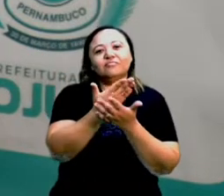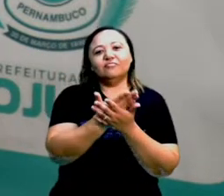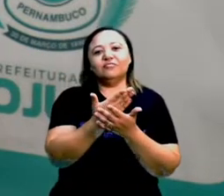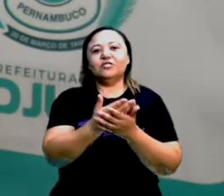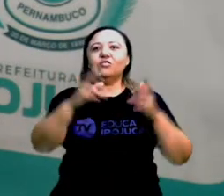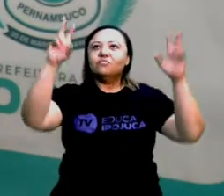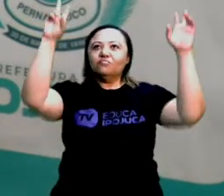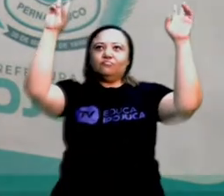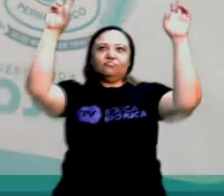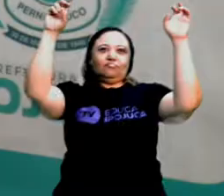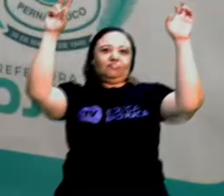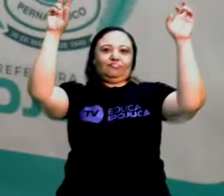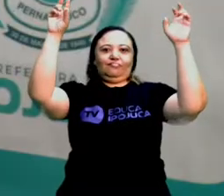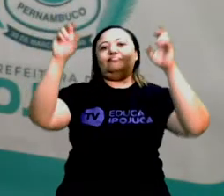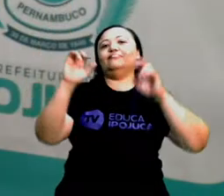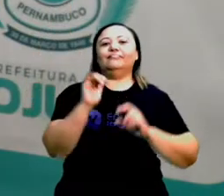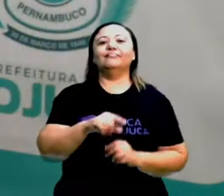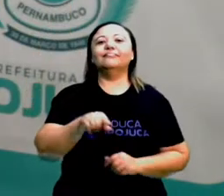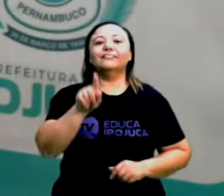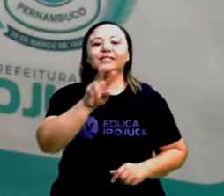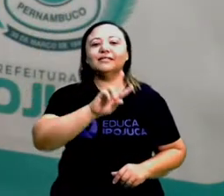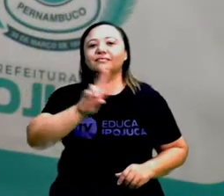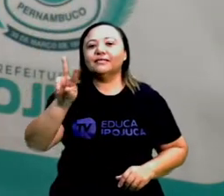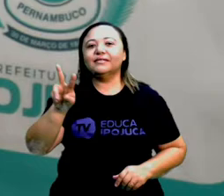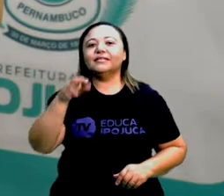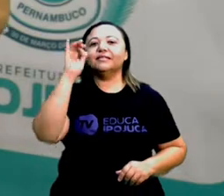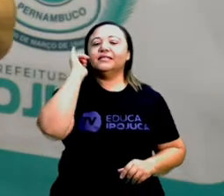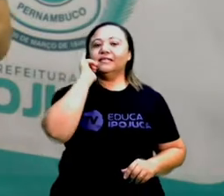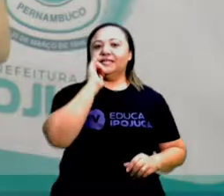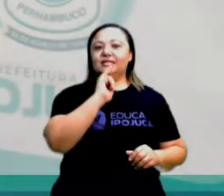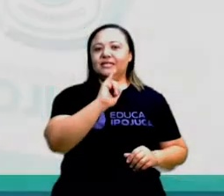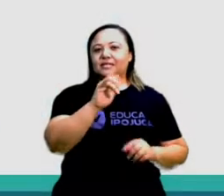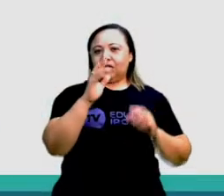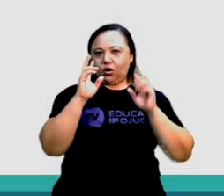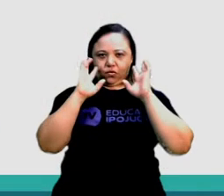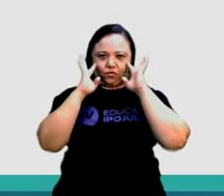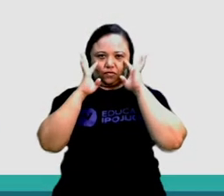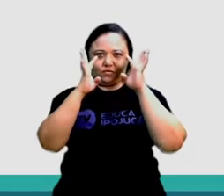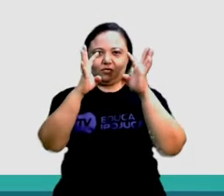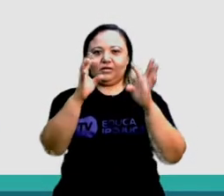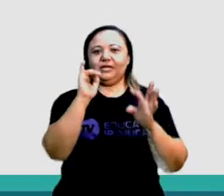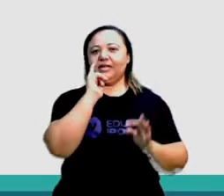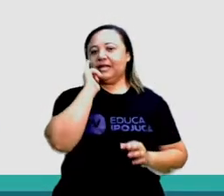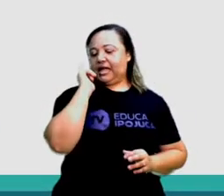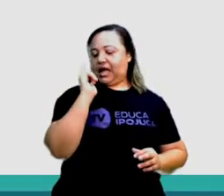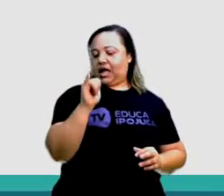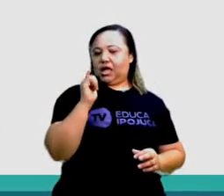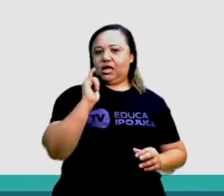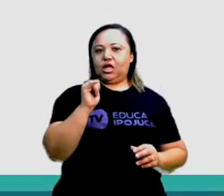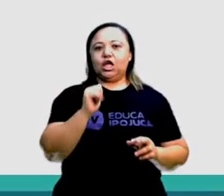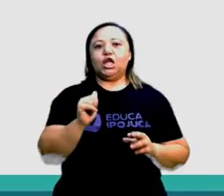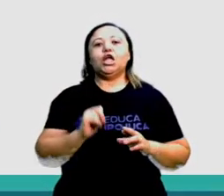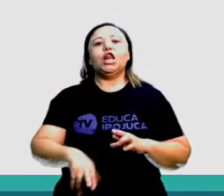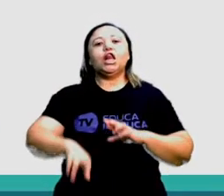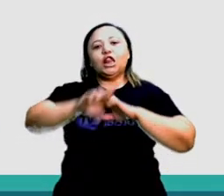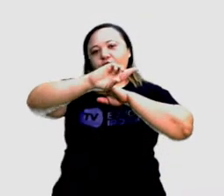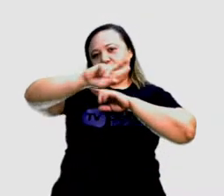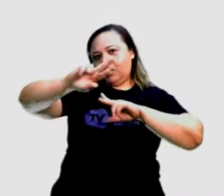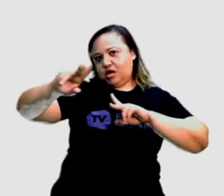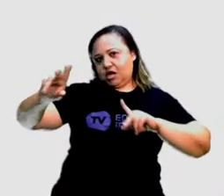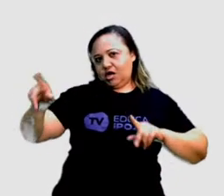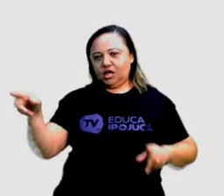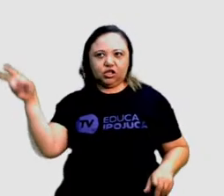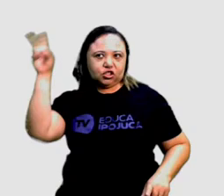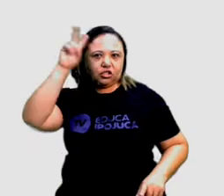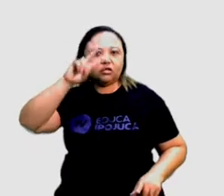nossa aula de hoje, como vocês podem acompanhar aí na telinha, é o foco narrativo, diferentes formas de contar uma